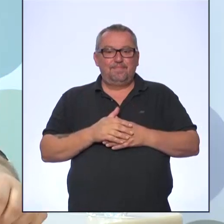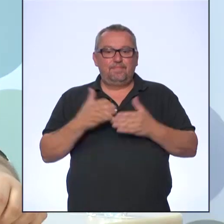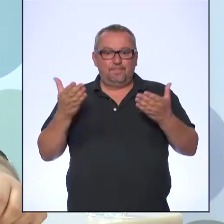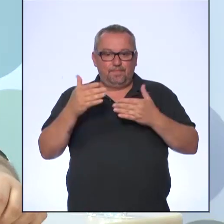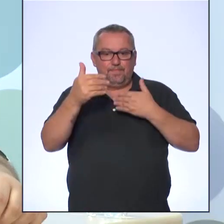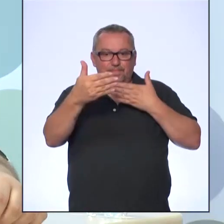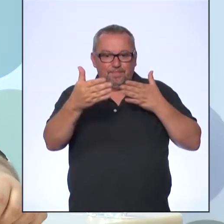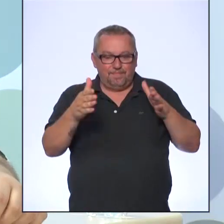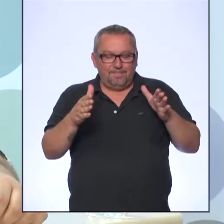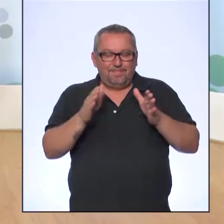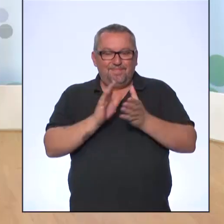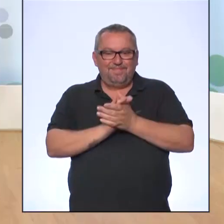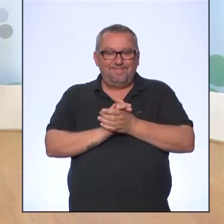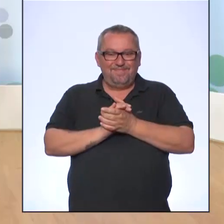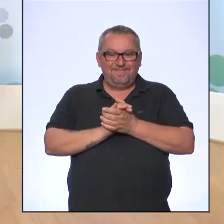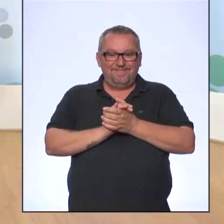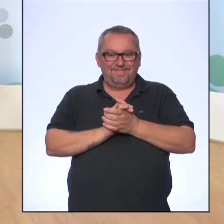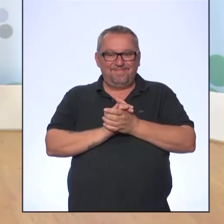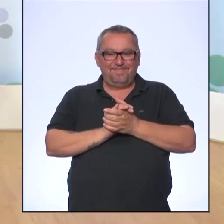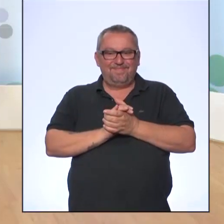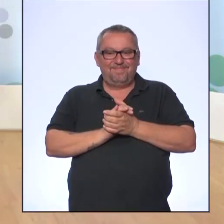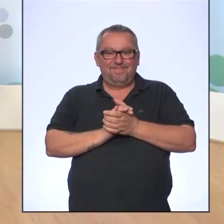sala virtual, né, Priscila? Sim.